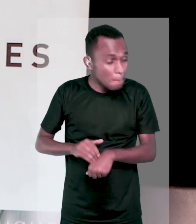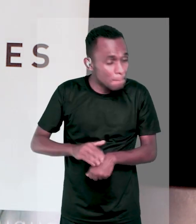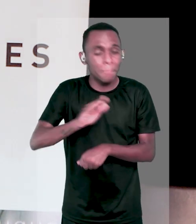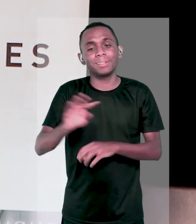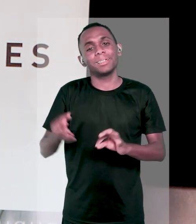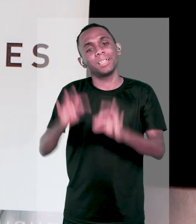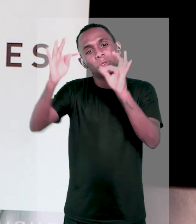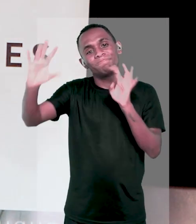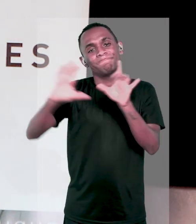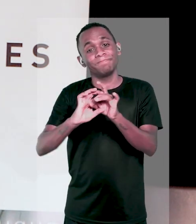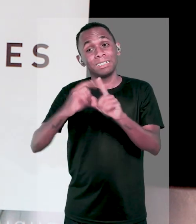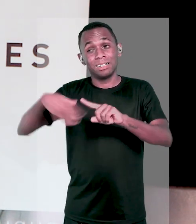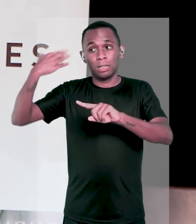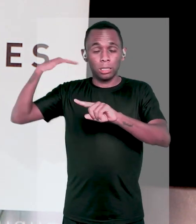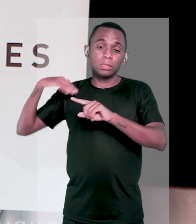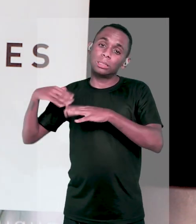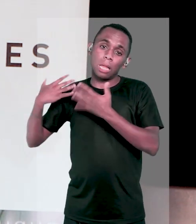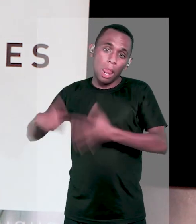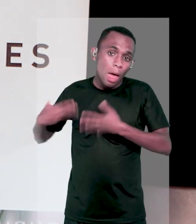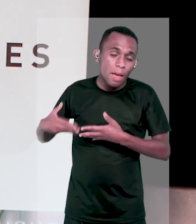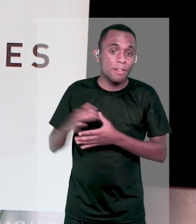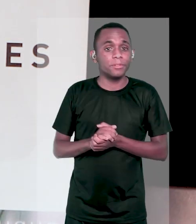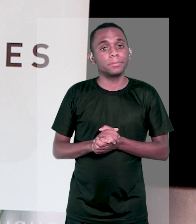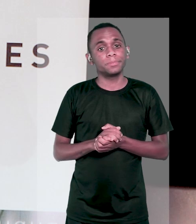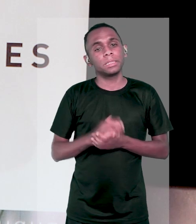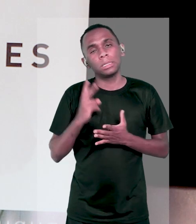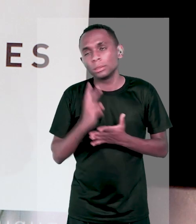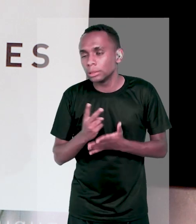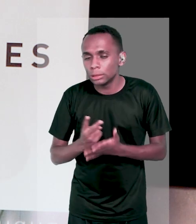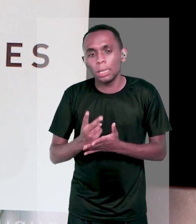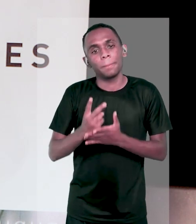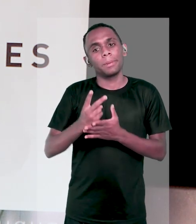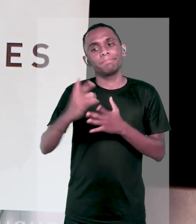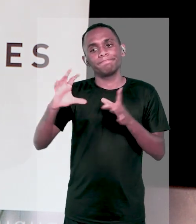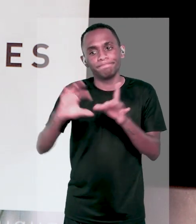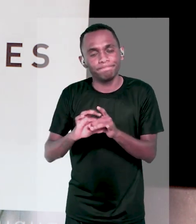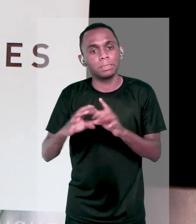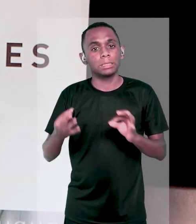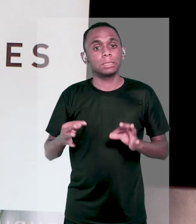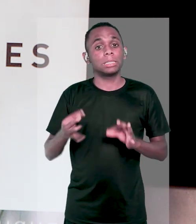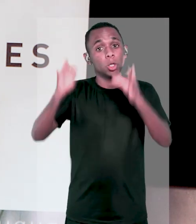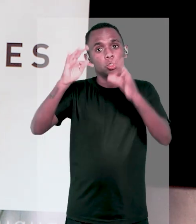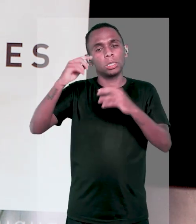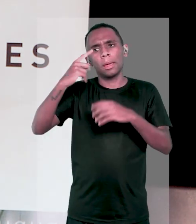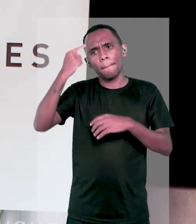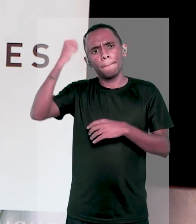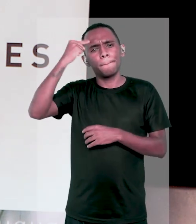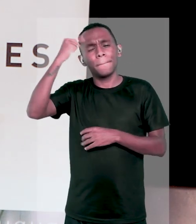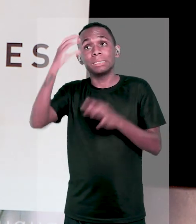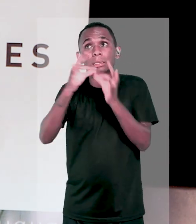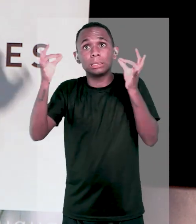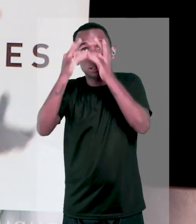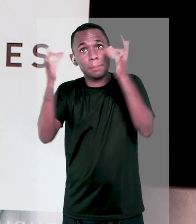fixas e claras dominadas dominados por essa tecnologia dominado pelas informações